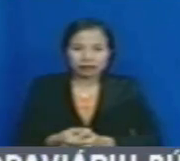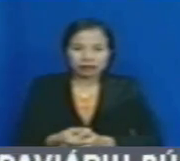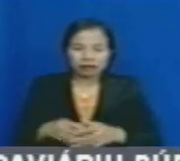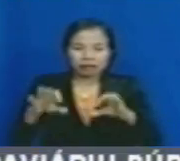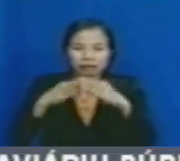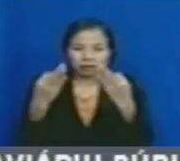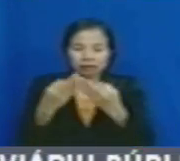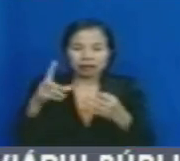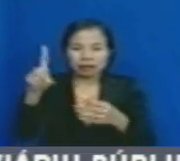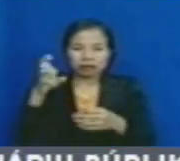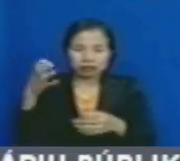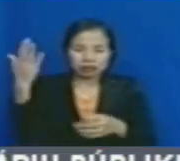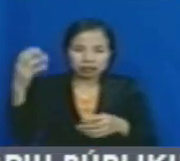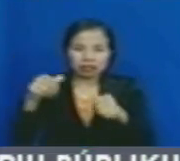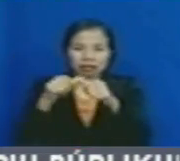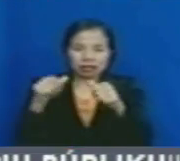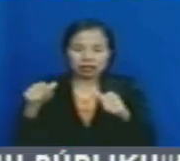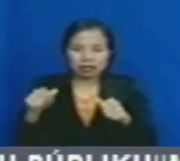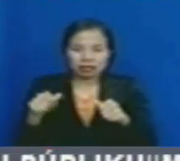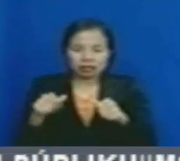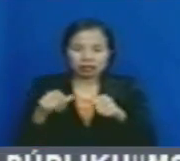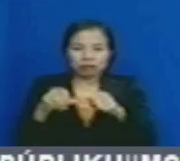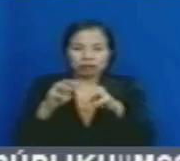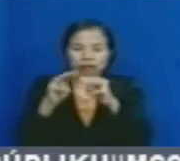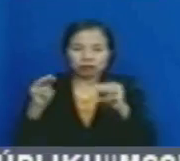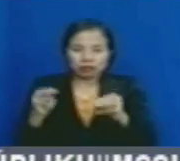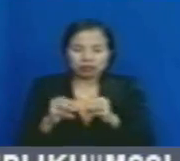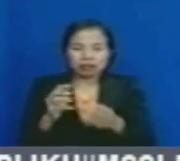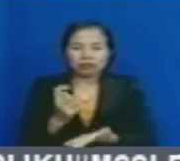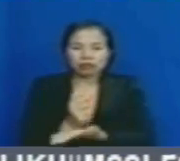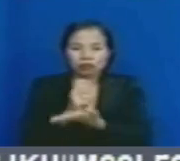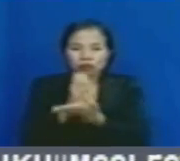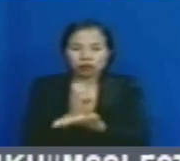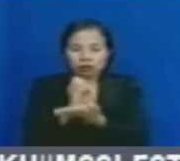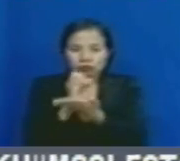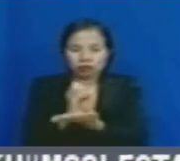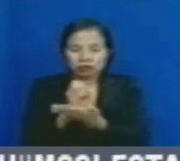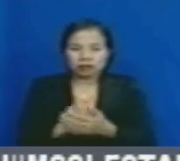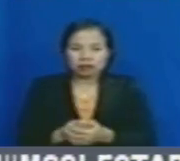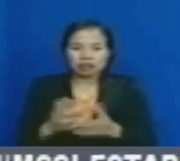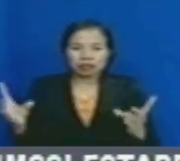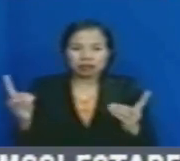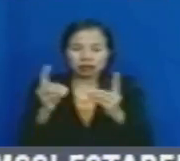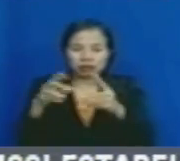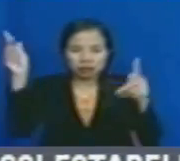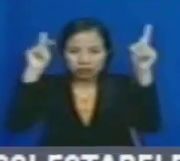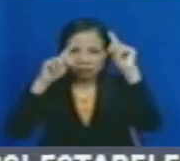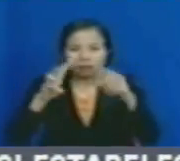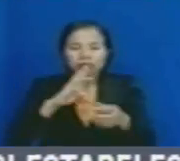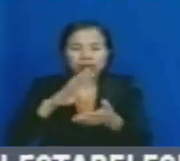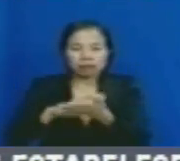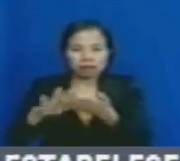Uma kainha tu si deresinha aldeia Sanane suku costa pante Makassar oikusi enfrenta problema